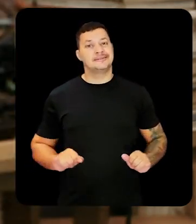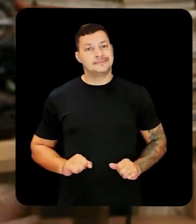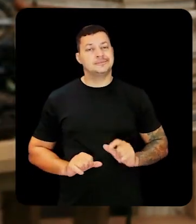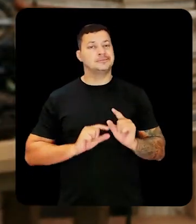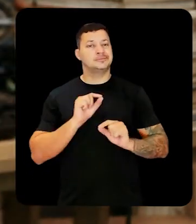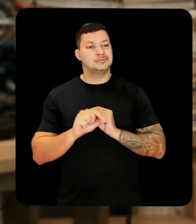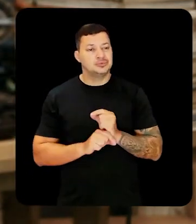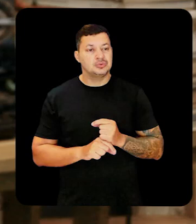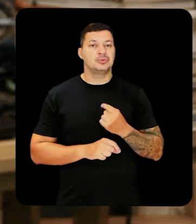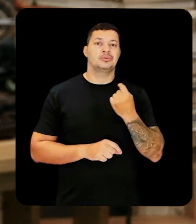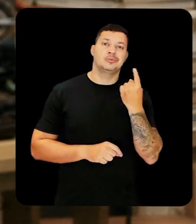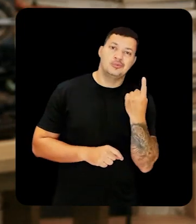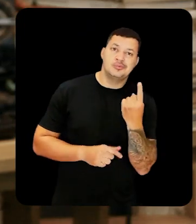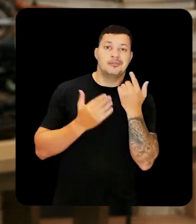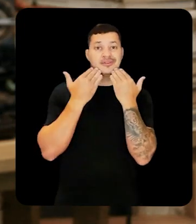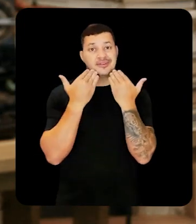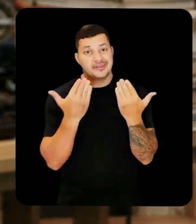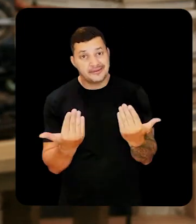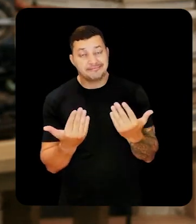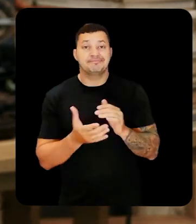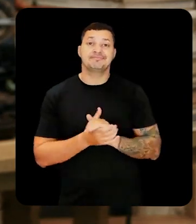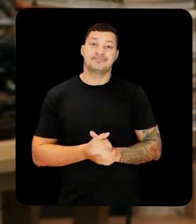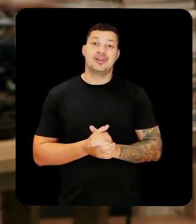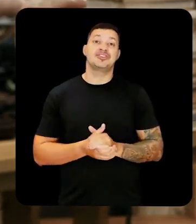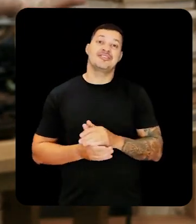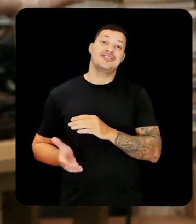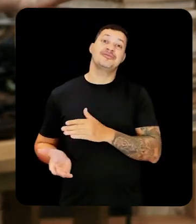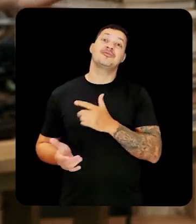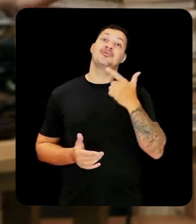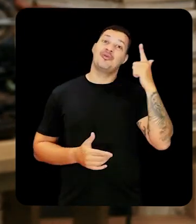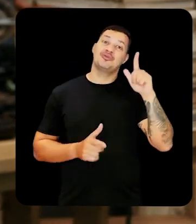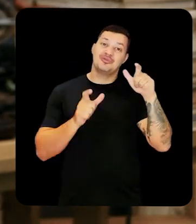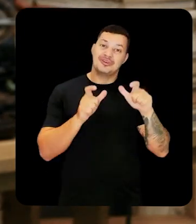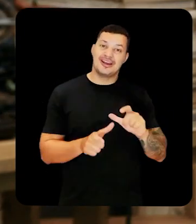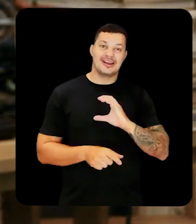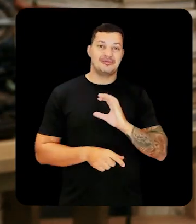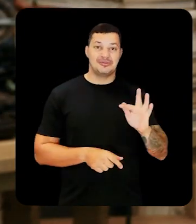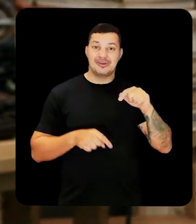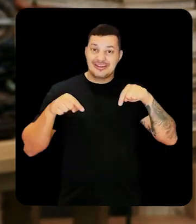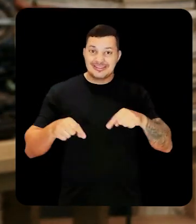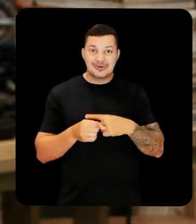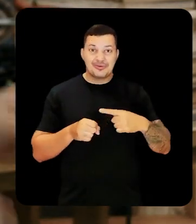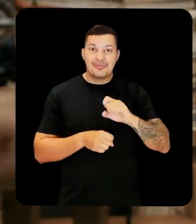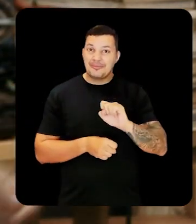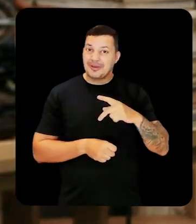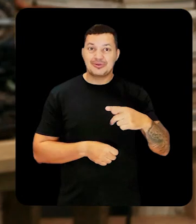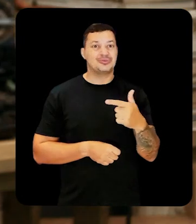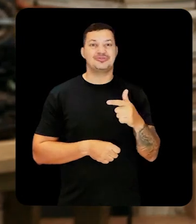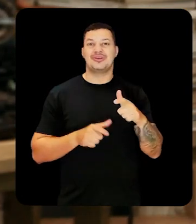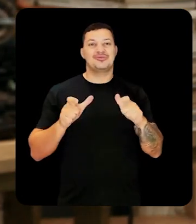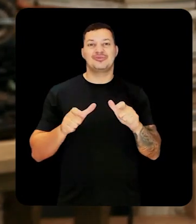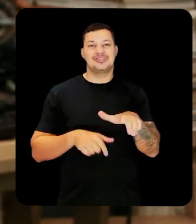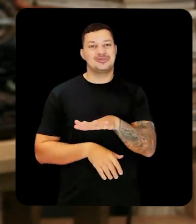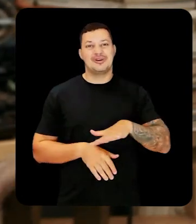o martírio de ter que fazer uma apresentação. E aí a gente parte para Cabo Frio, porque aqui a gente não tinha mais espaço. Eu